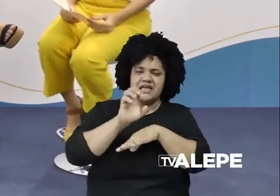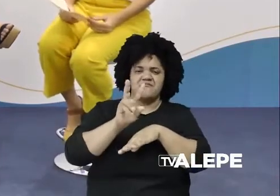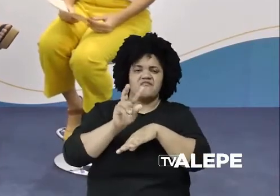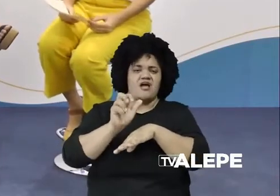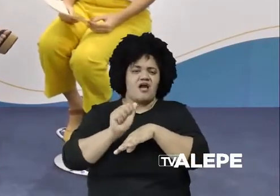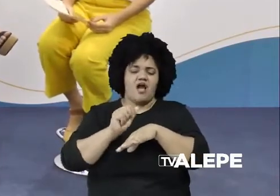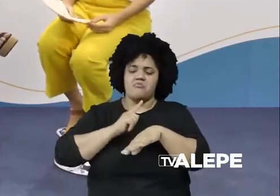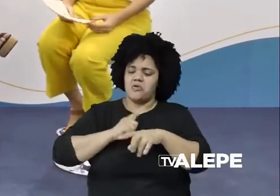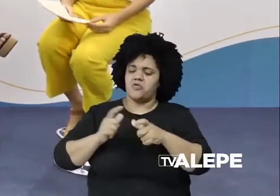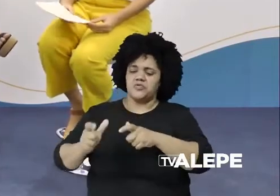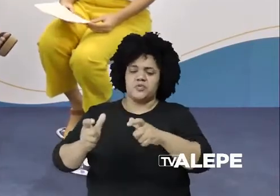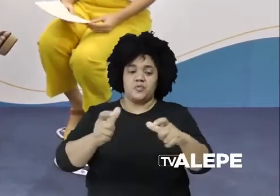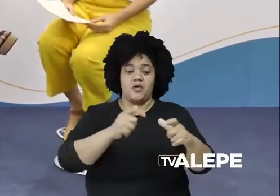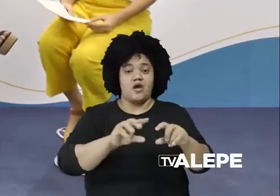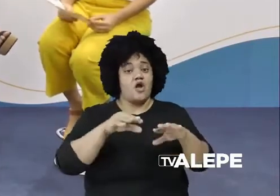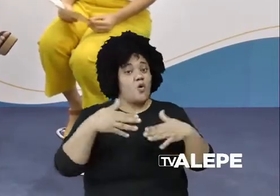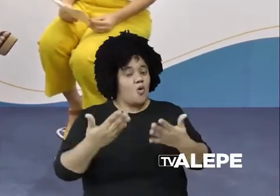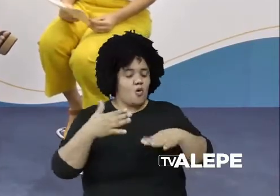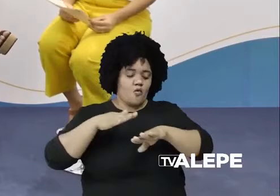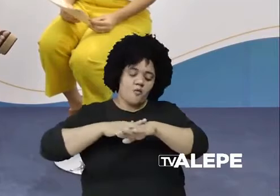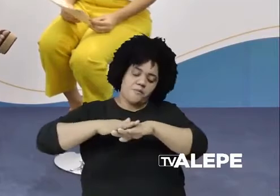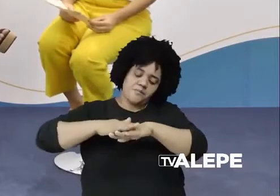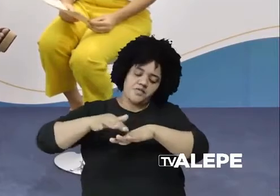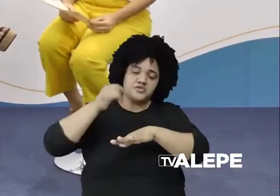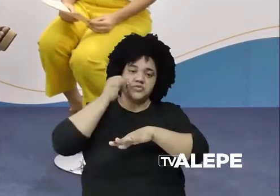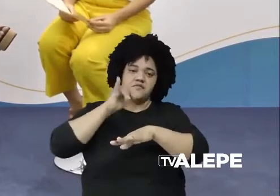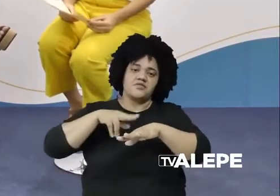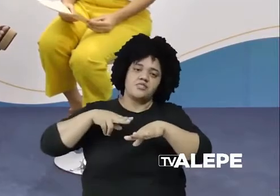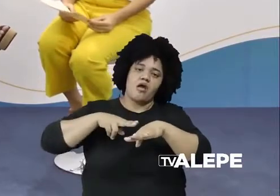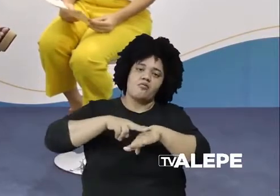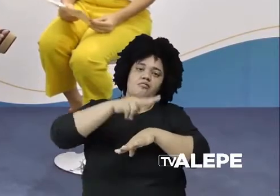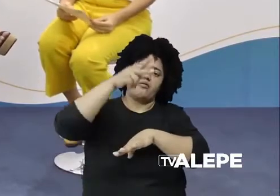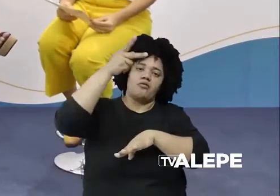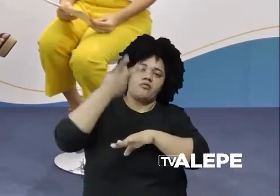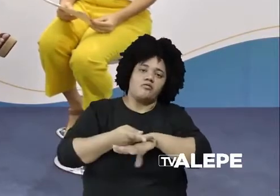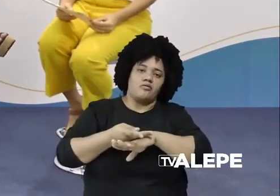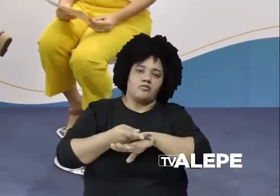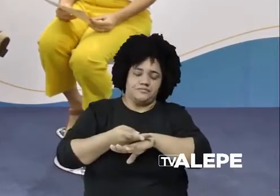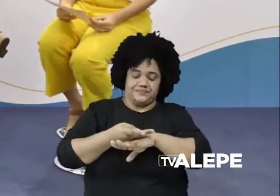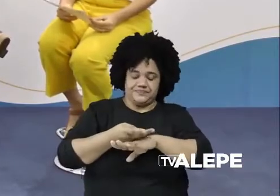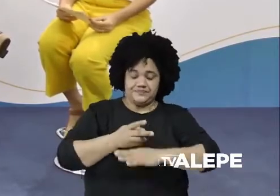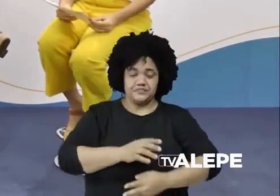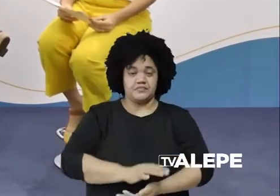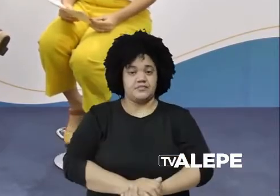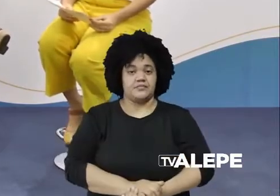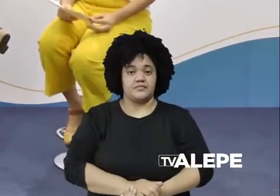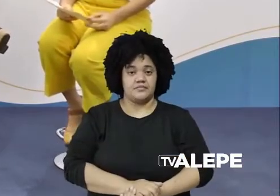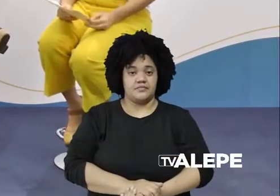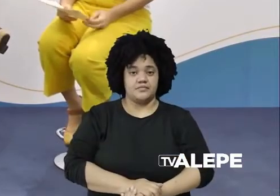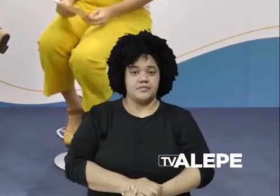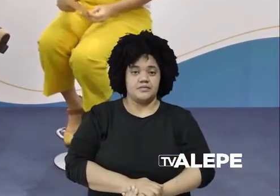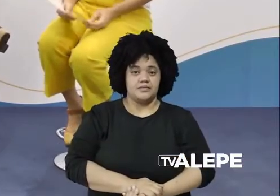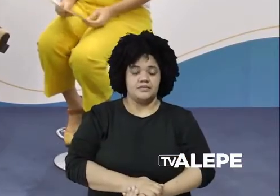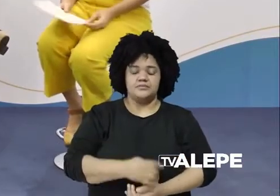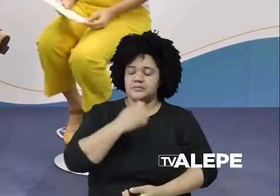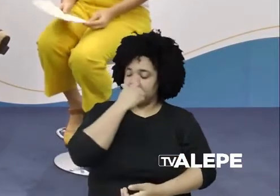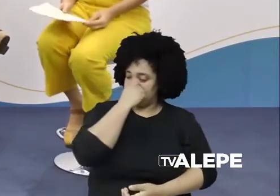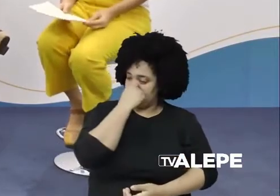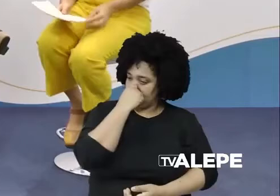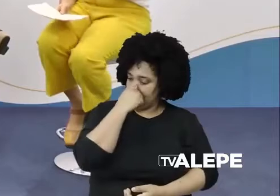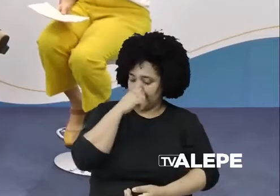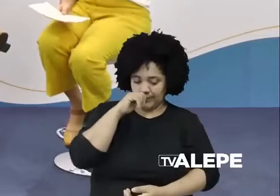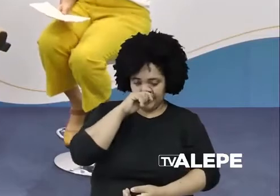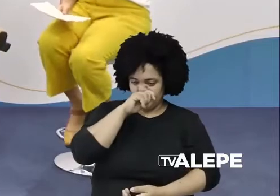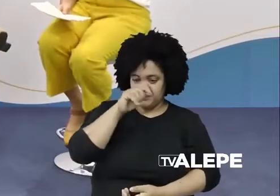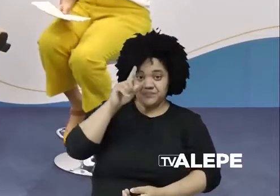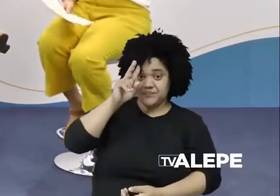em algumas áreas, ou piso antiderrapante mesmo, para evitar que ocorra a queda. E lembrando